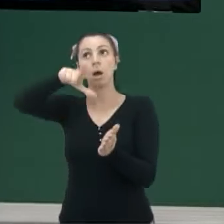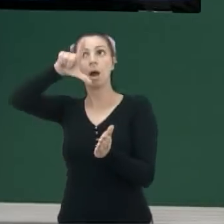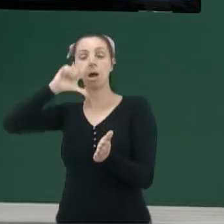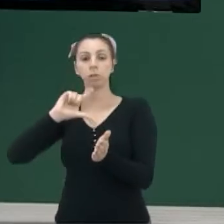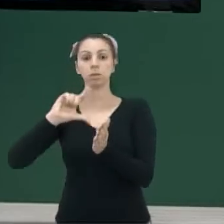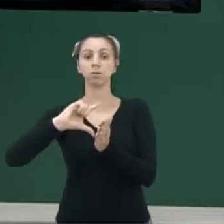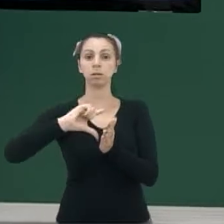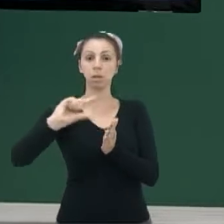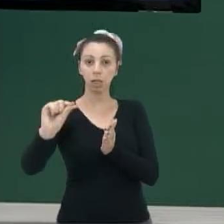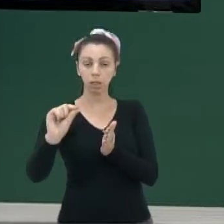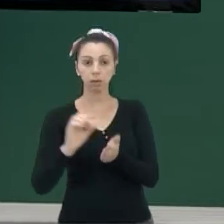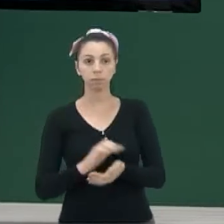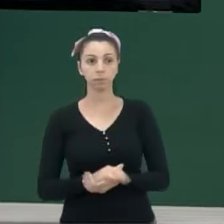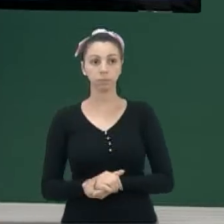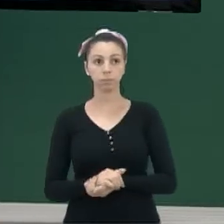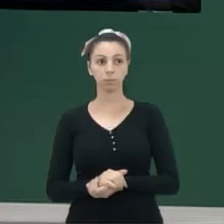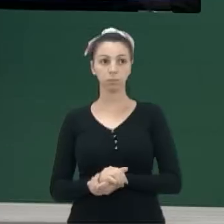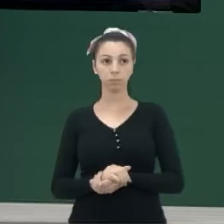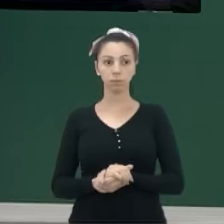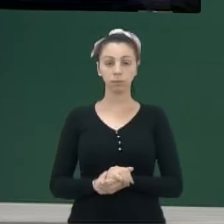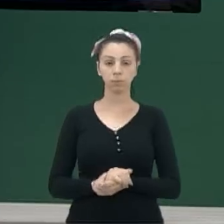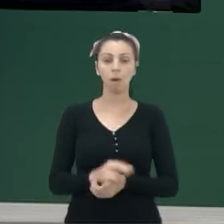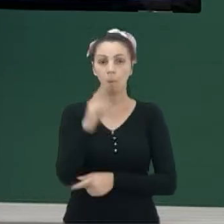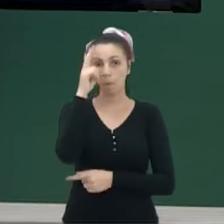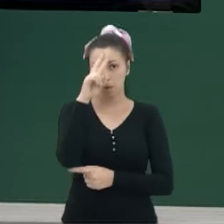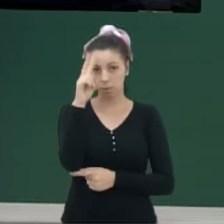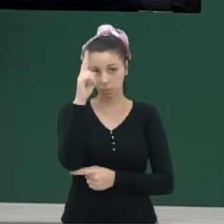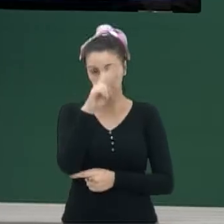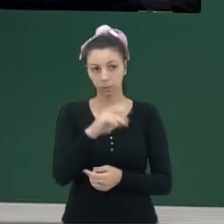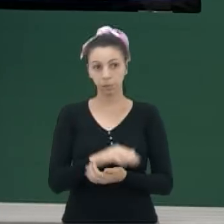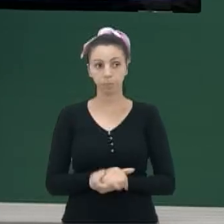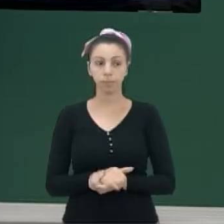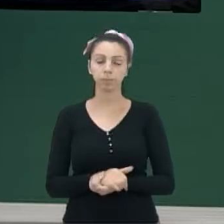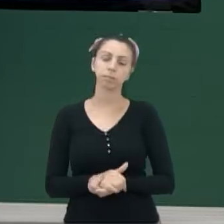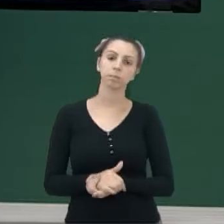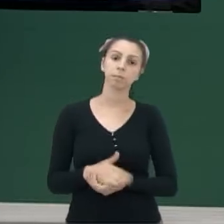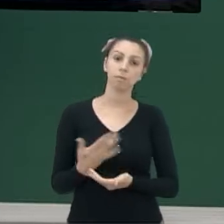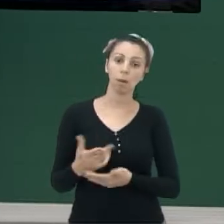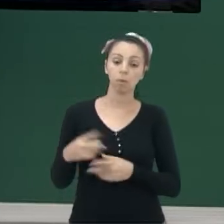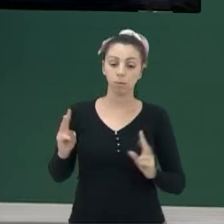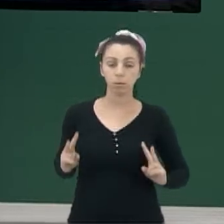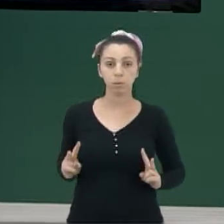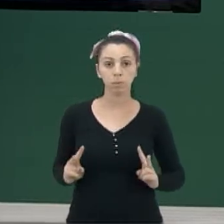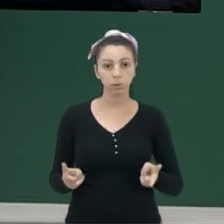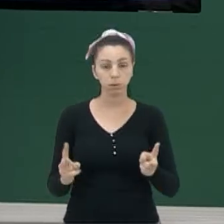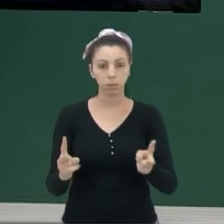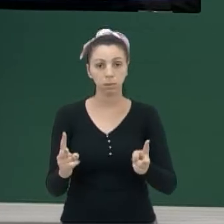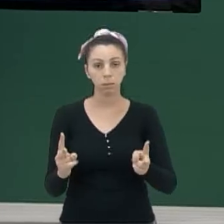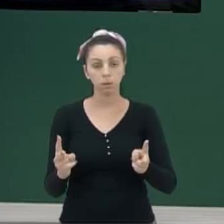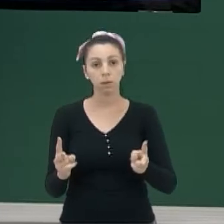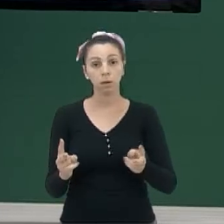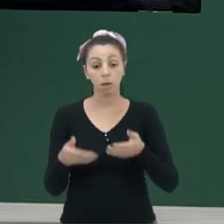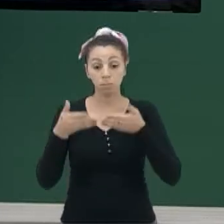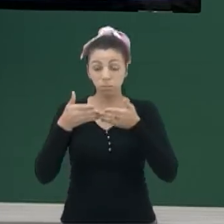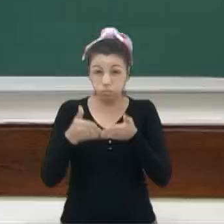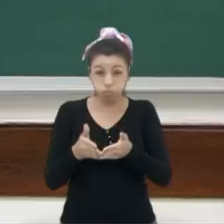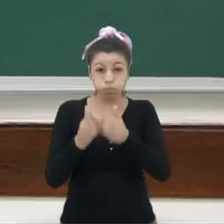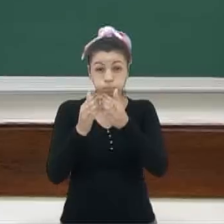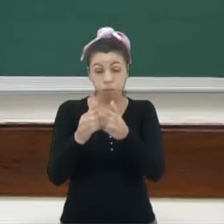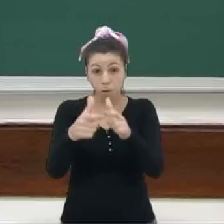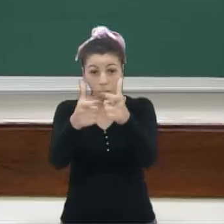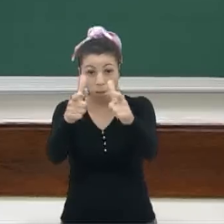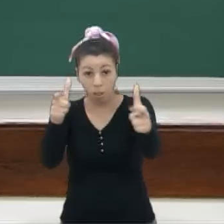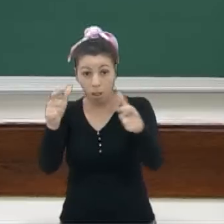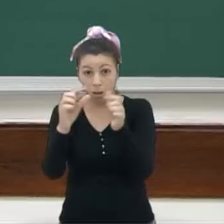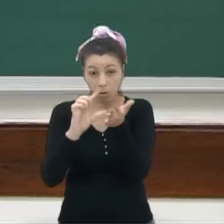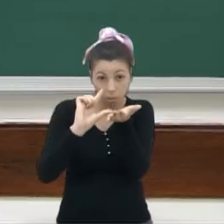tão perigosa como essa. Relembrando, a gente está dando continuidade aqui às grandes navegações.